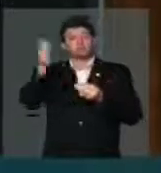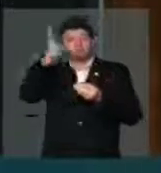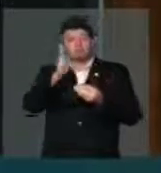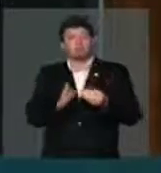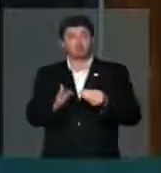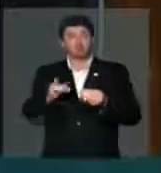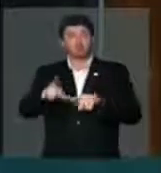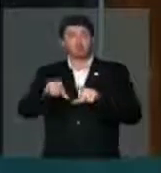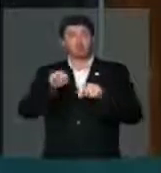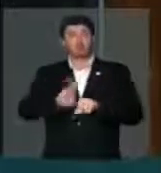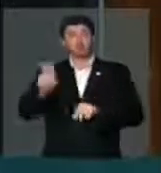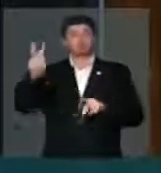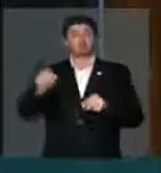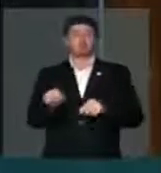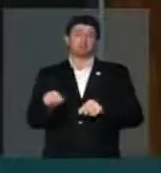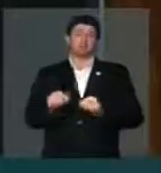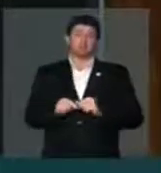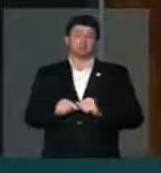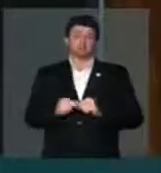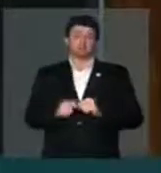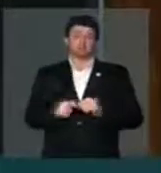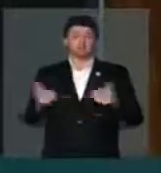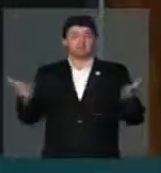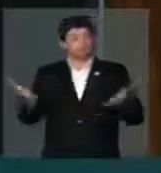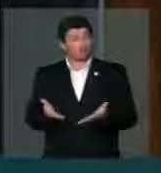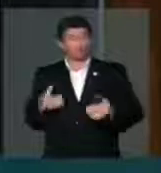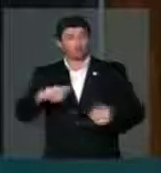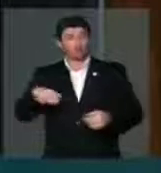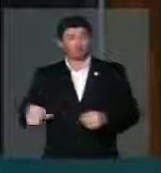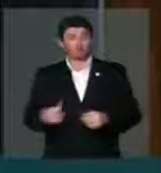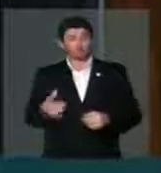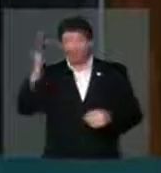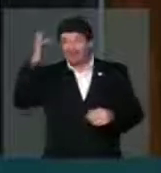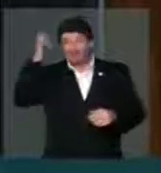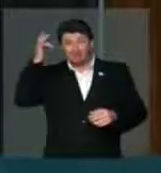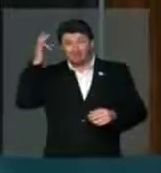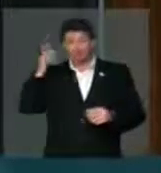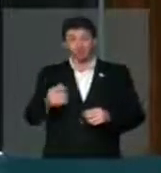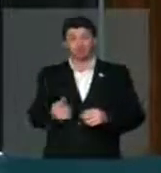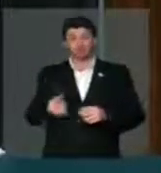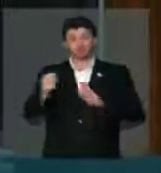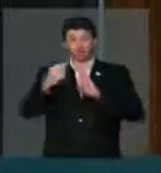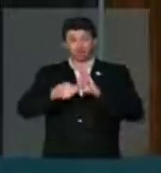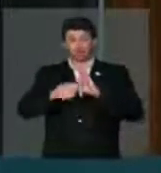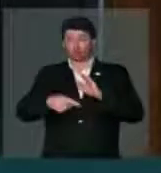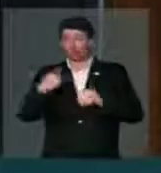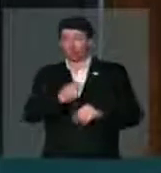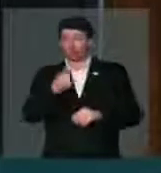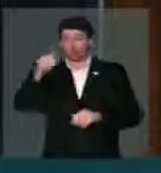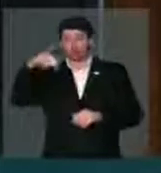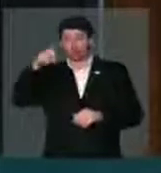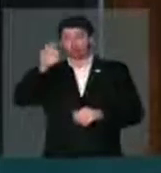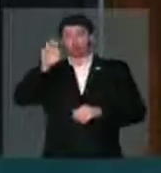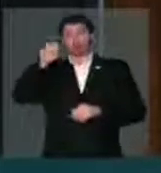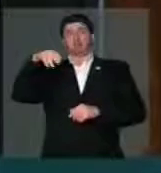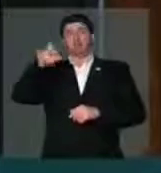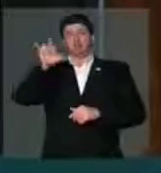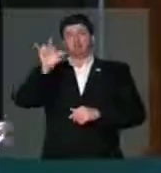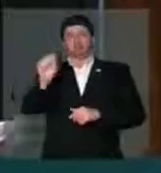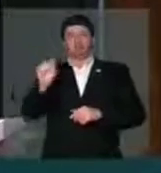uma alternativa para isso. E é chegado o momento. Amanhã, nosso relator, o deputado André Moura, que muito